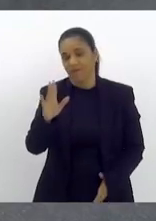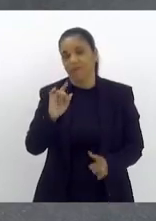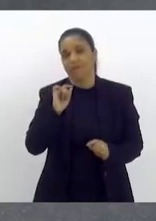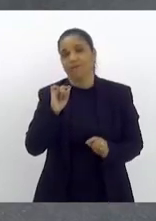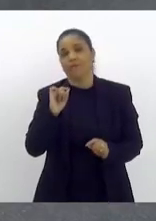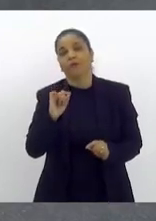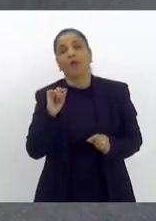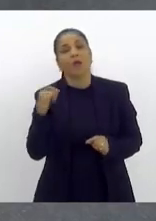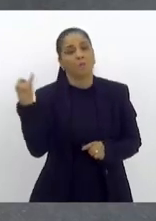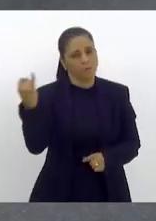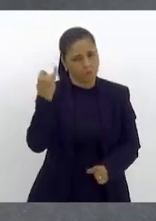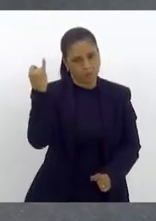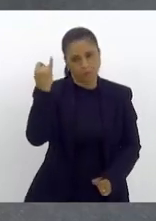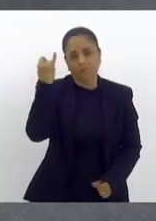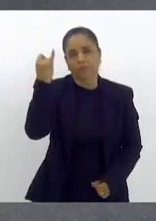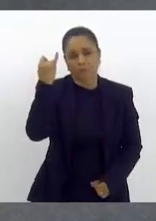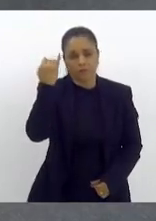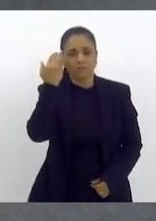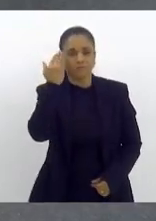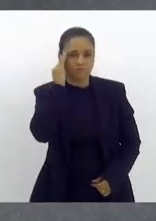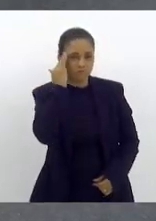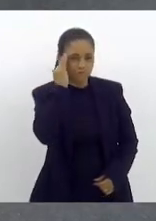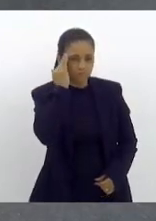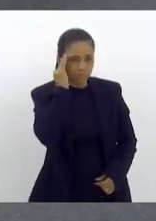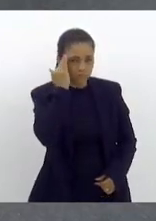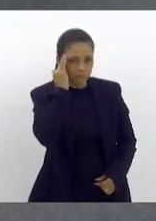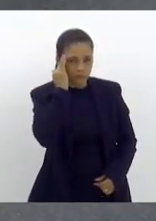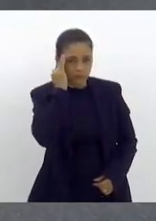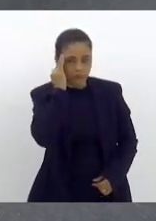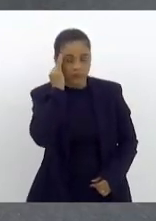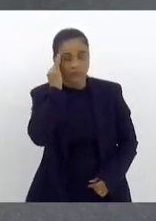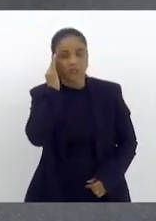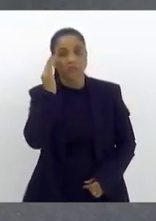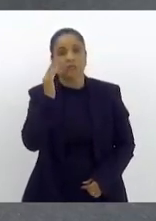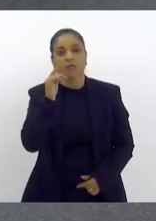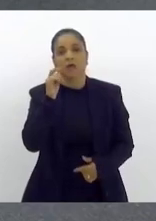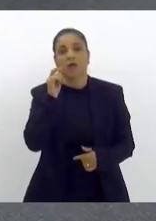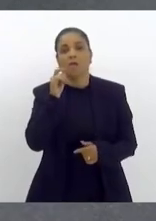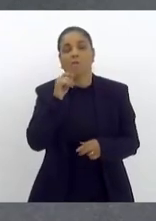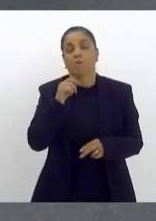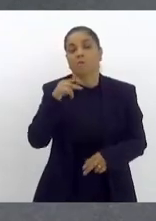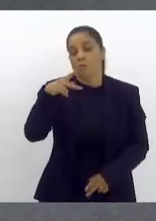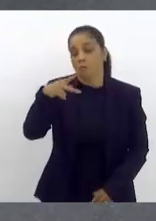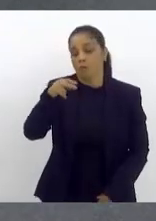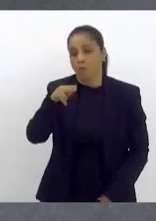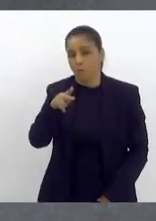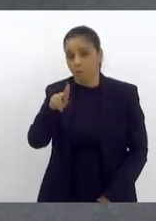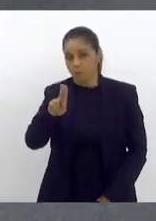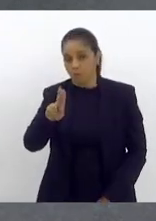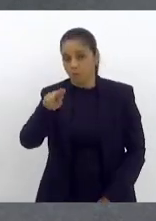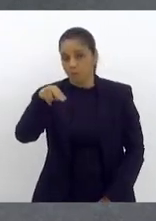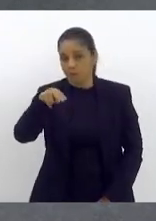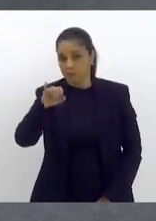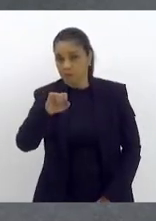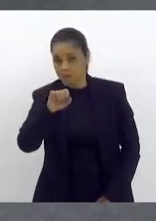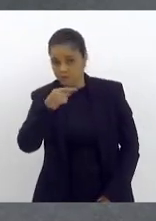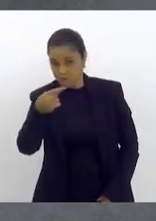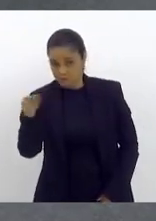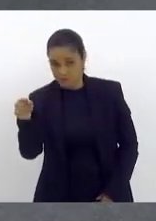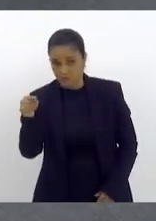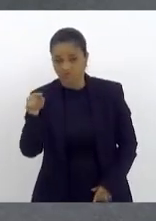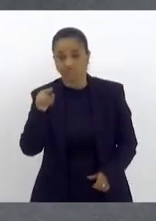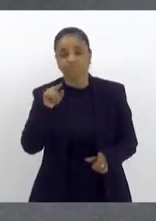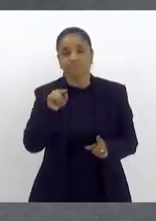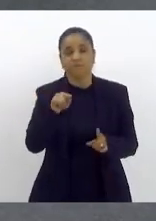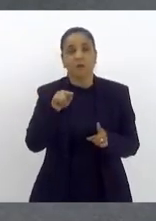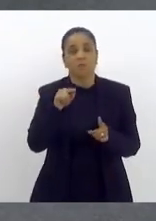é importante que nós entendamos que a perspectiva da punição, que garante, inclusive, uma